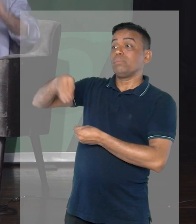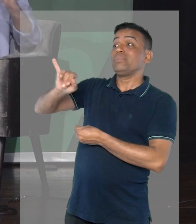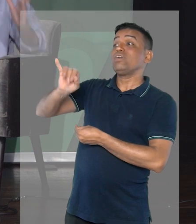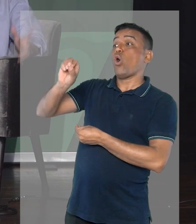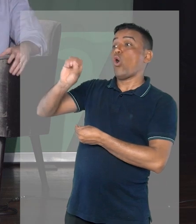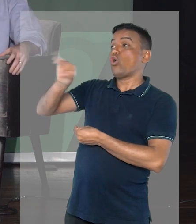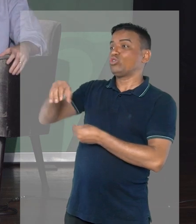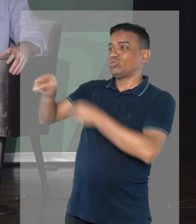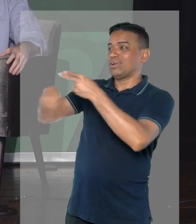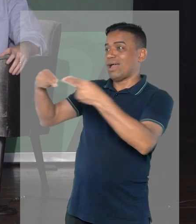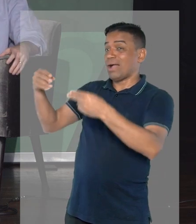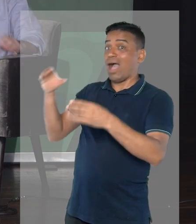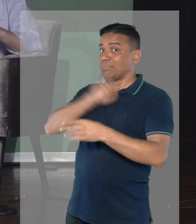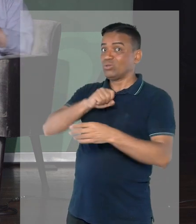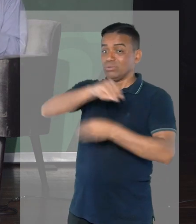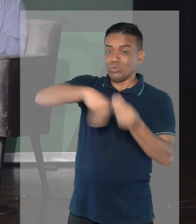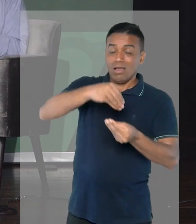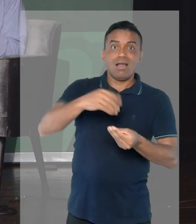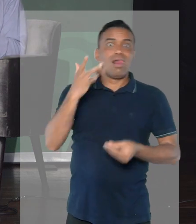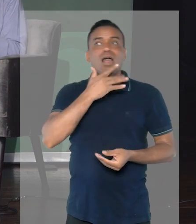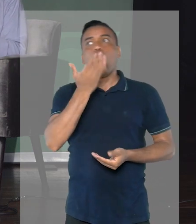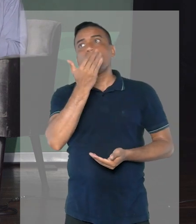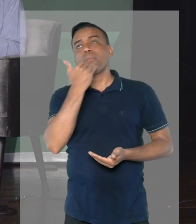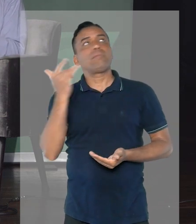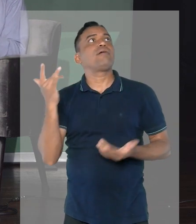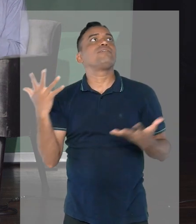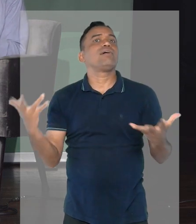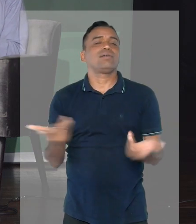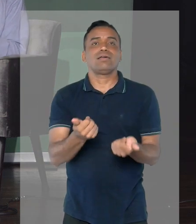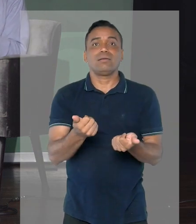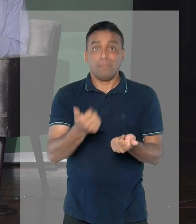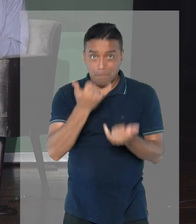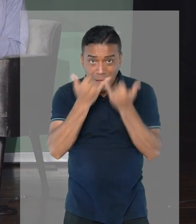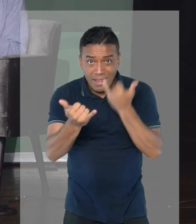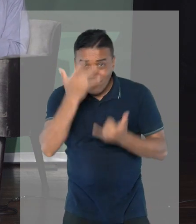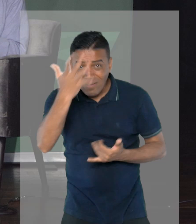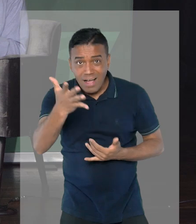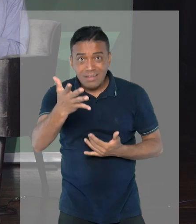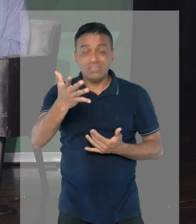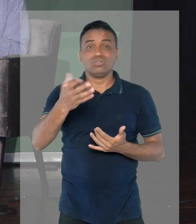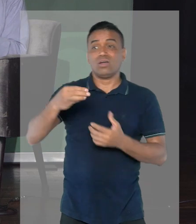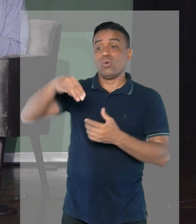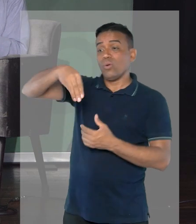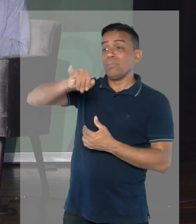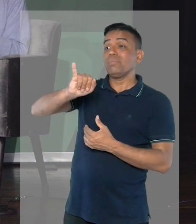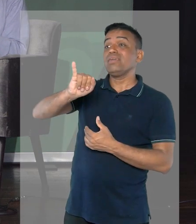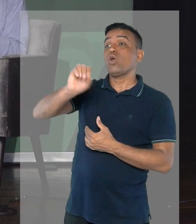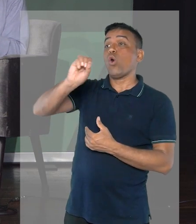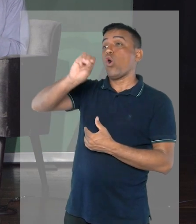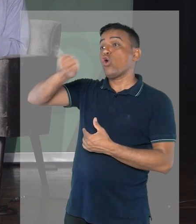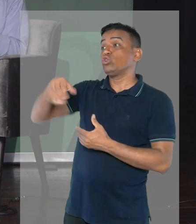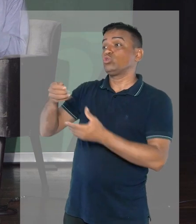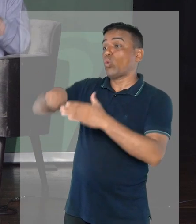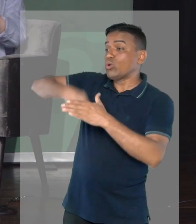coisa deslumbrante. Que ele parece que é fácil, mas não é. Sabe? Ele ficou cozinhando aquele miojo anos e